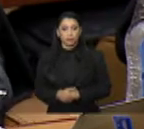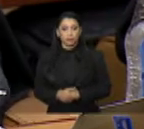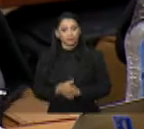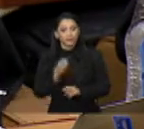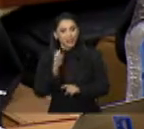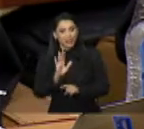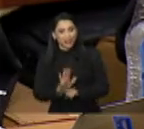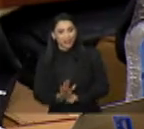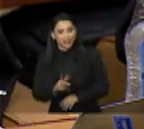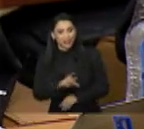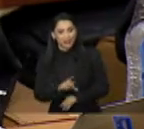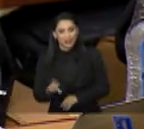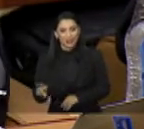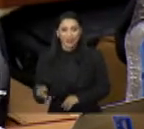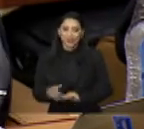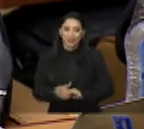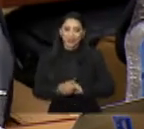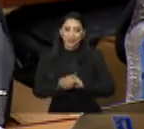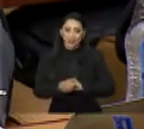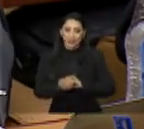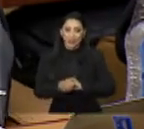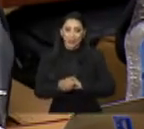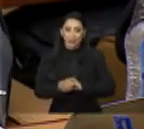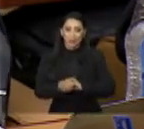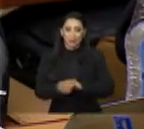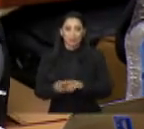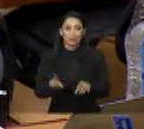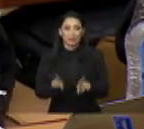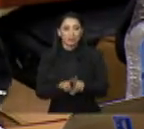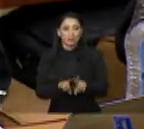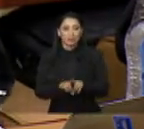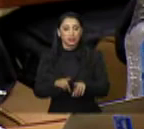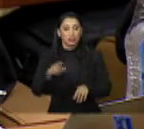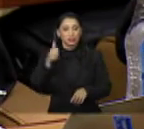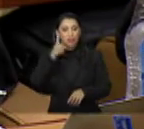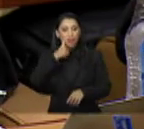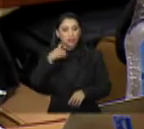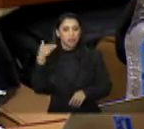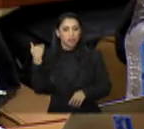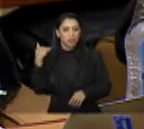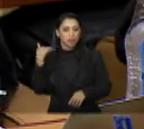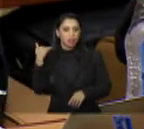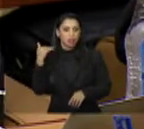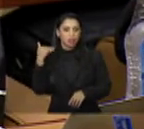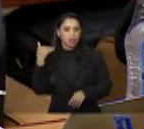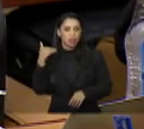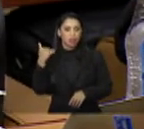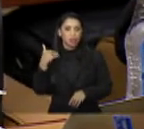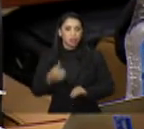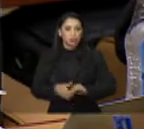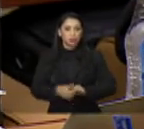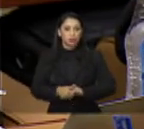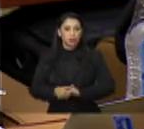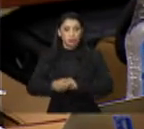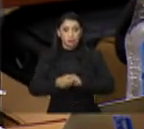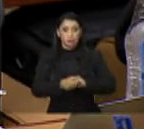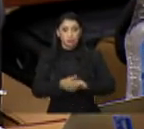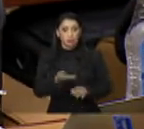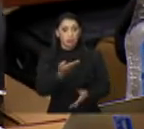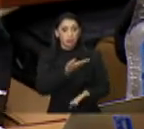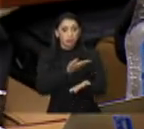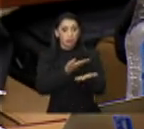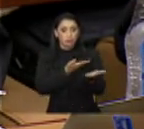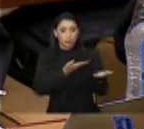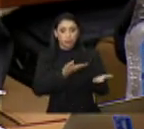muito boa tarde Presidente cumprimento vossa excelência Carmem Lúcia cumprimentos colegas cumprimento a nossa